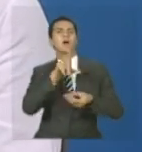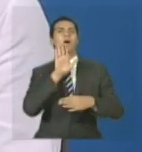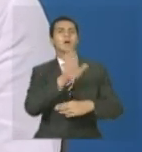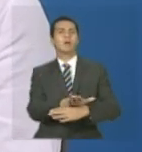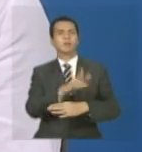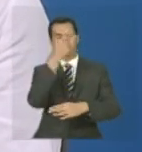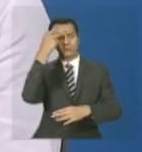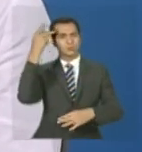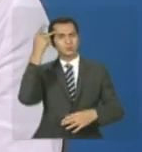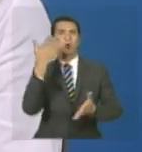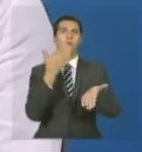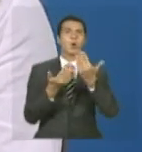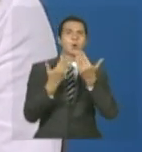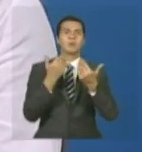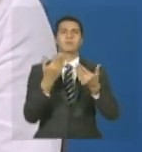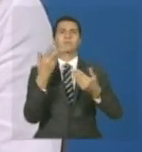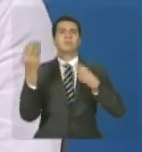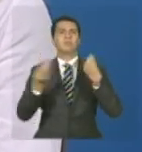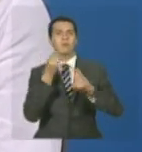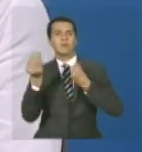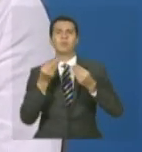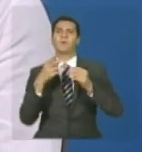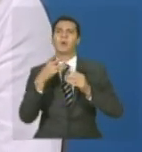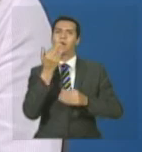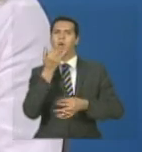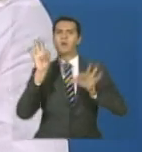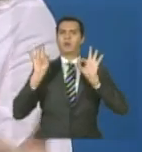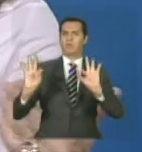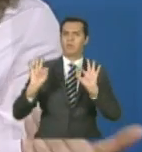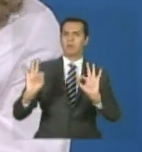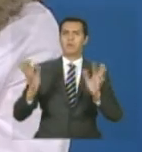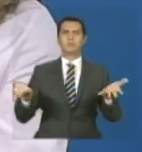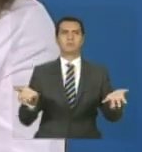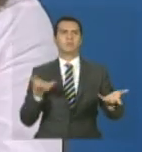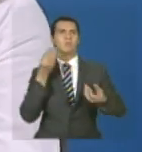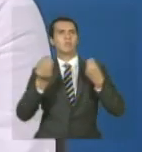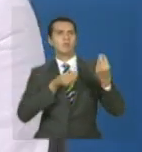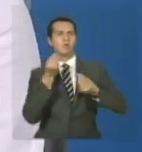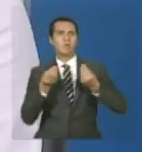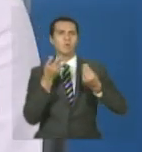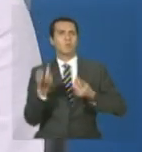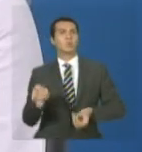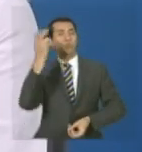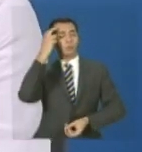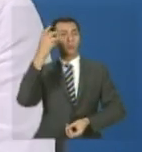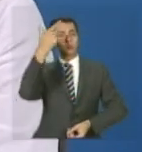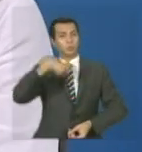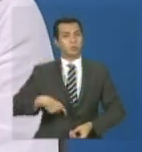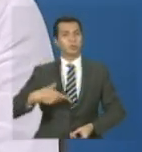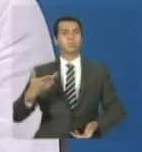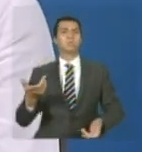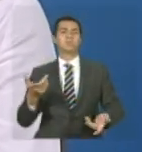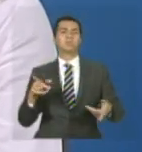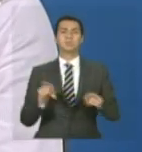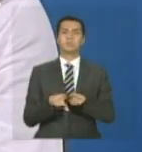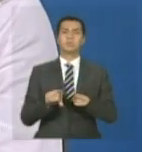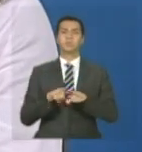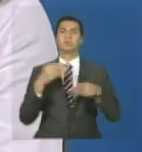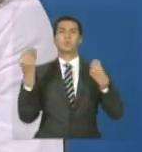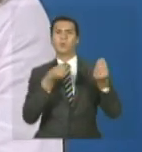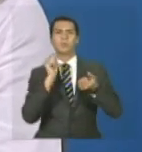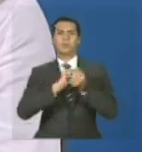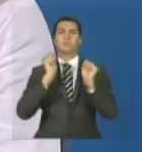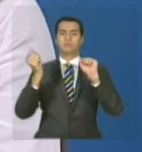queremos comer, que qualidade de alimento, que tipo de alimento adequado à minha cultura, adequado à minha região,